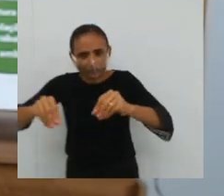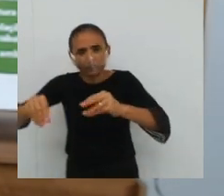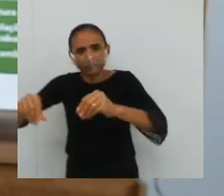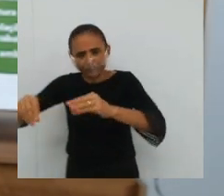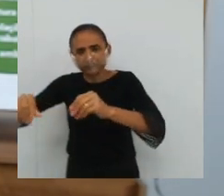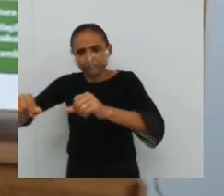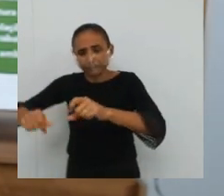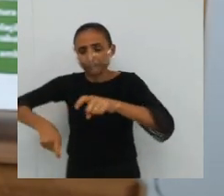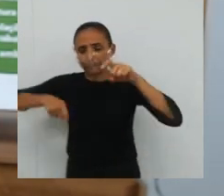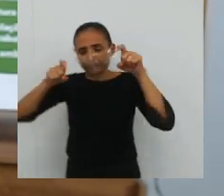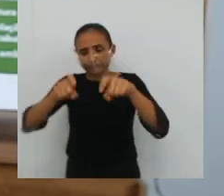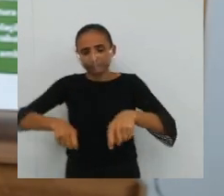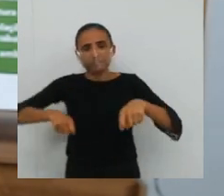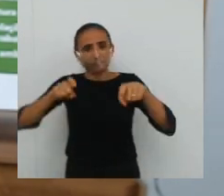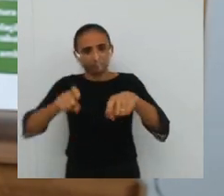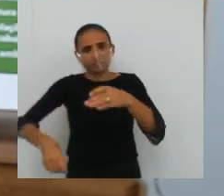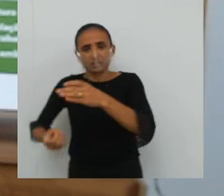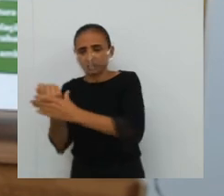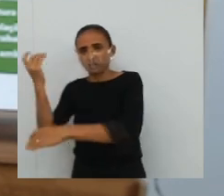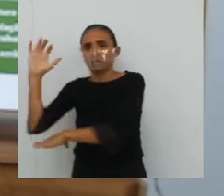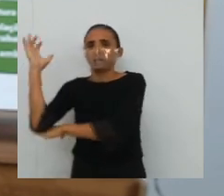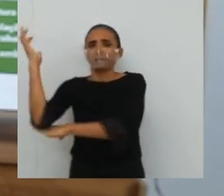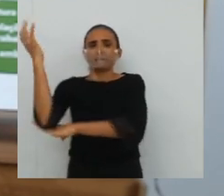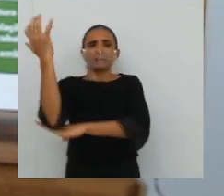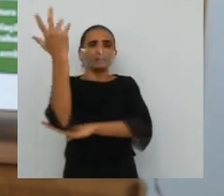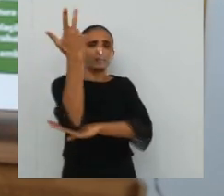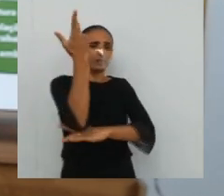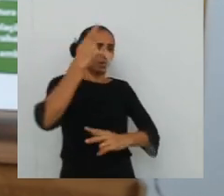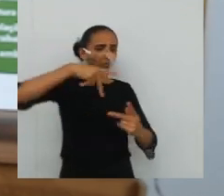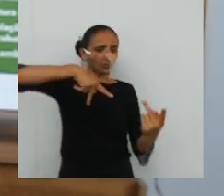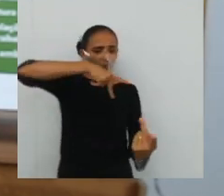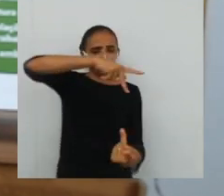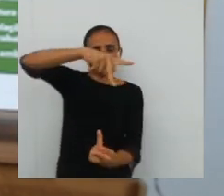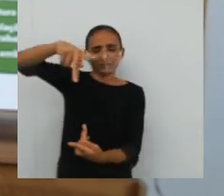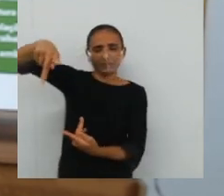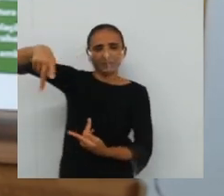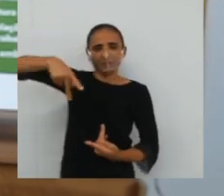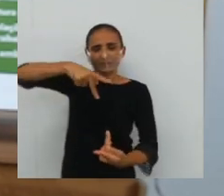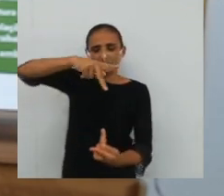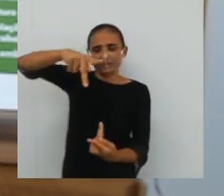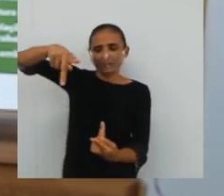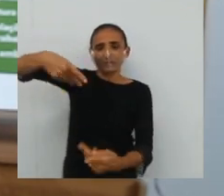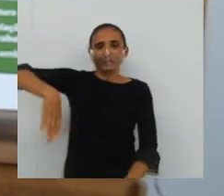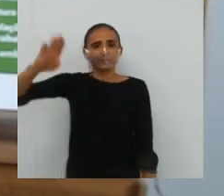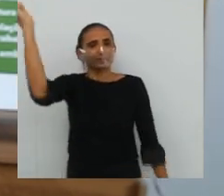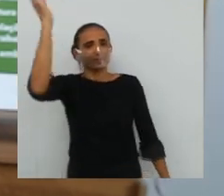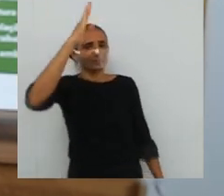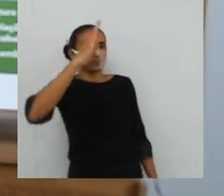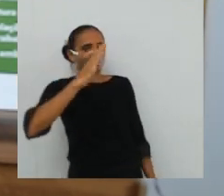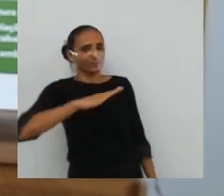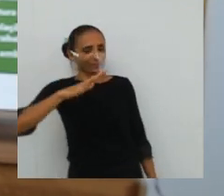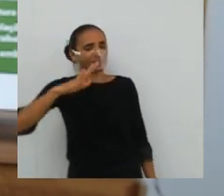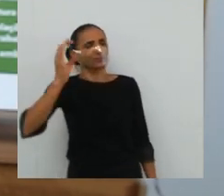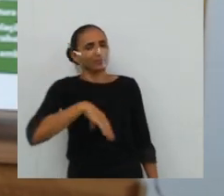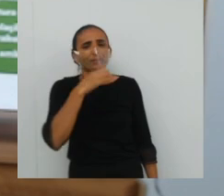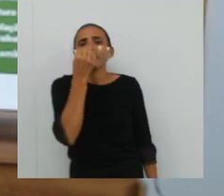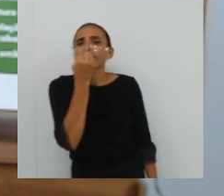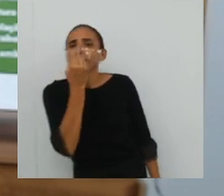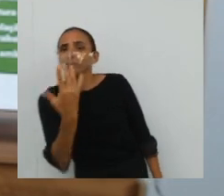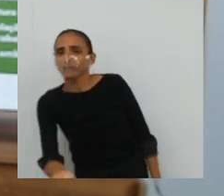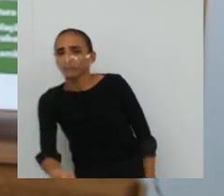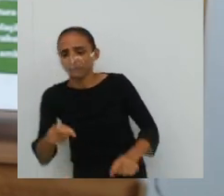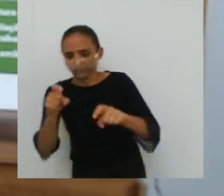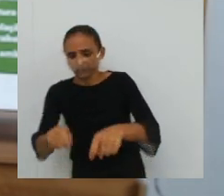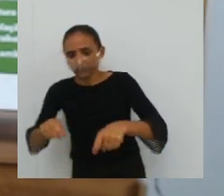um dos maiores produtores agropecuários do planeta. O Brasil é considerado o celeiro do mundo agropecuário,